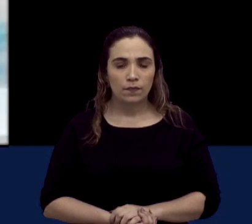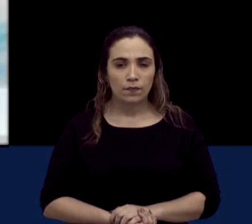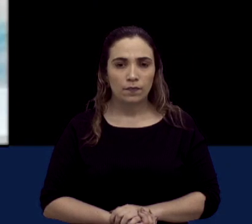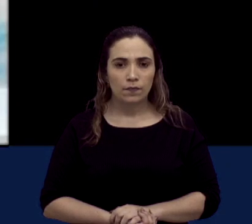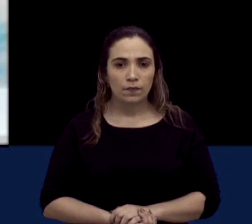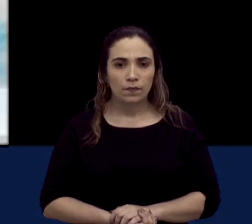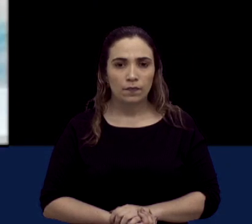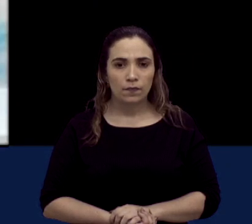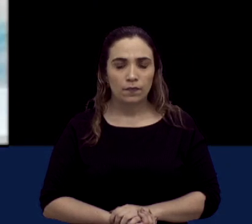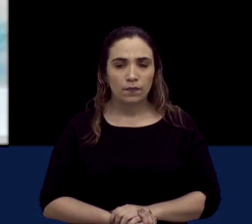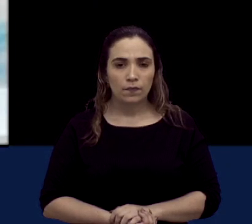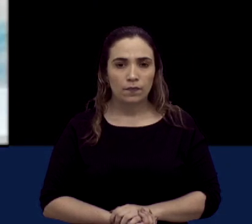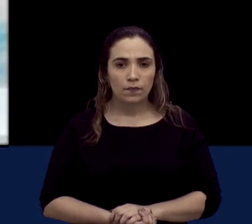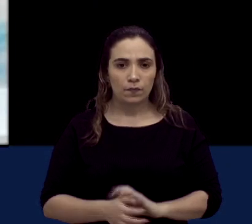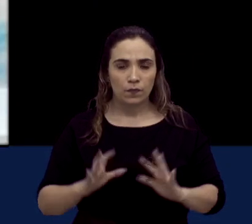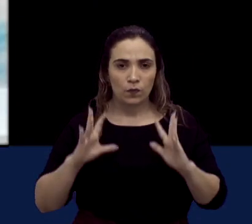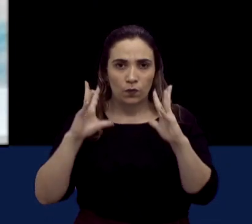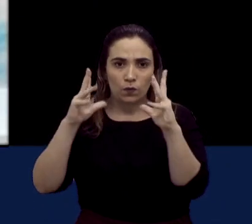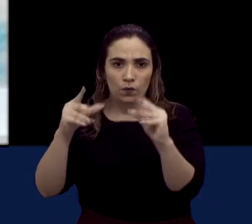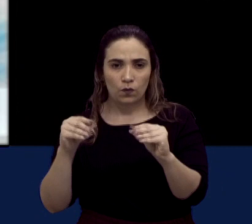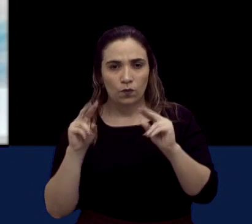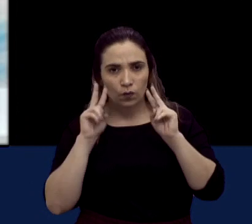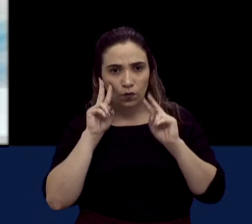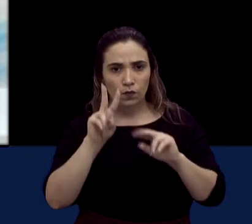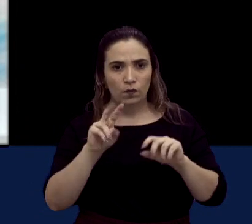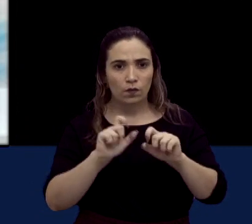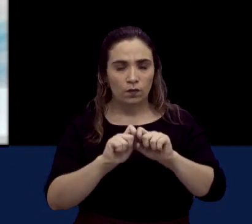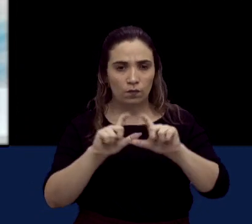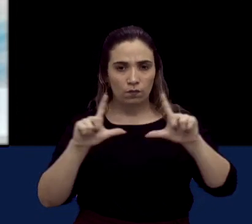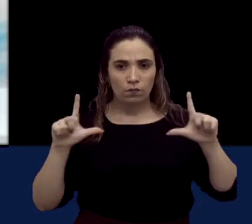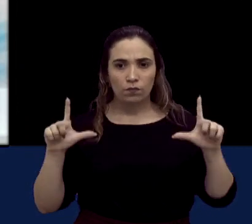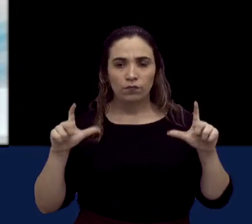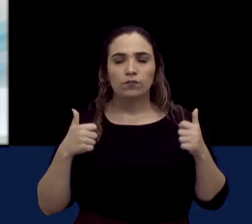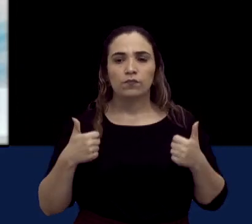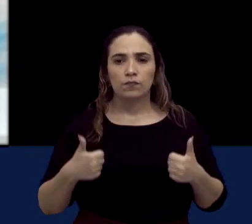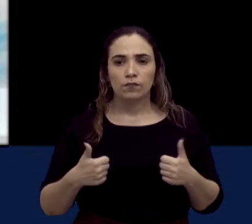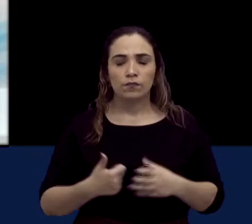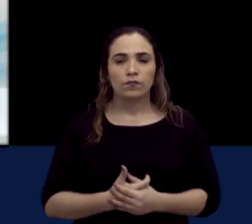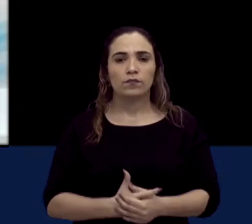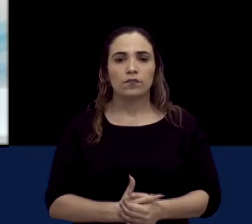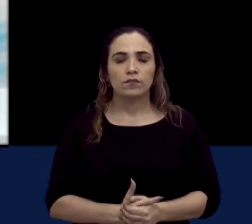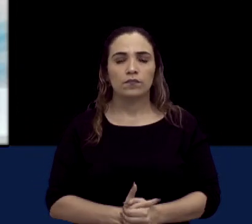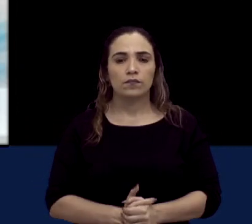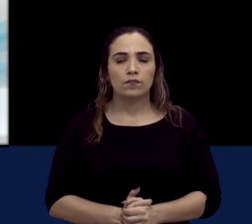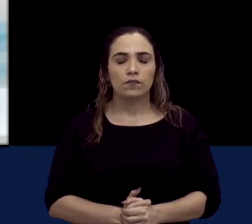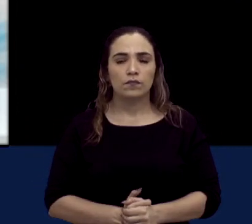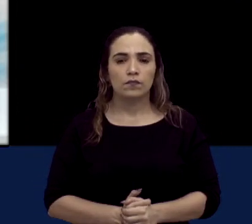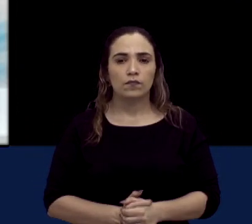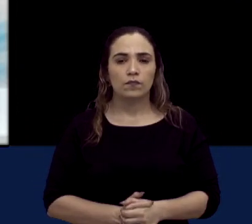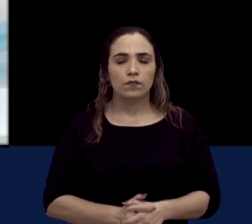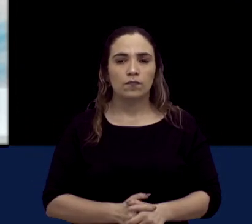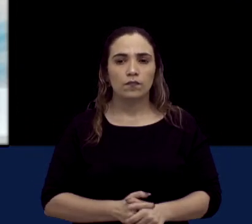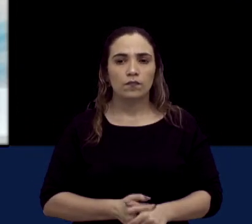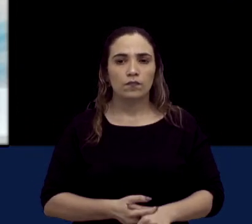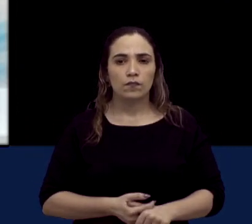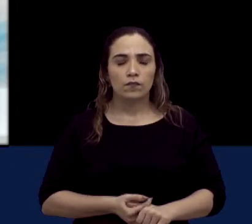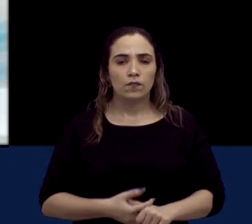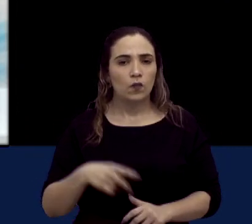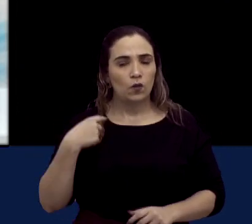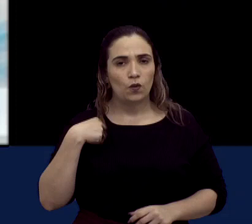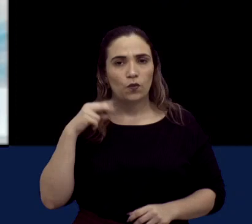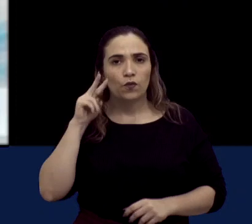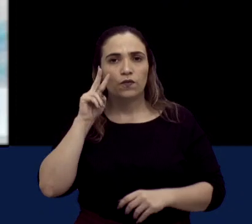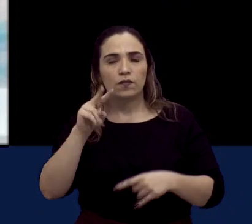Bom, todo mundo está vendo, né? Aí está projetado em tela cheia. Eu não estou vendo muito